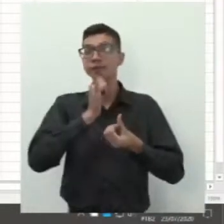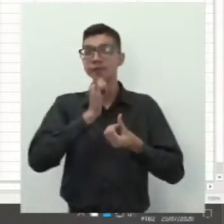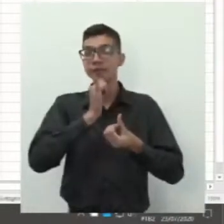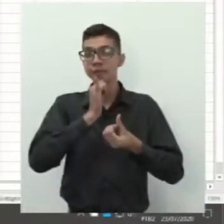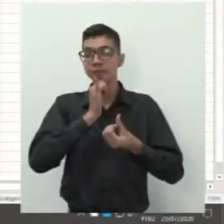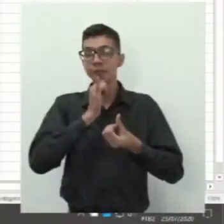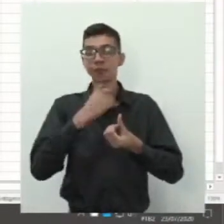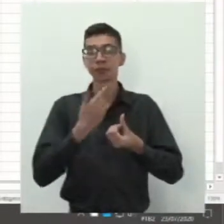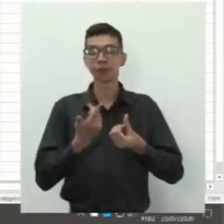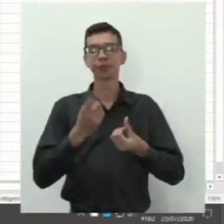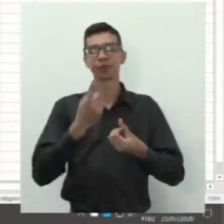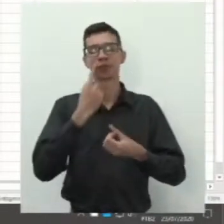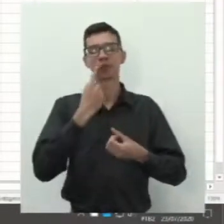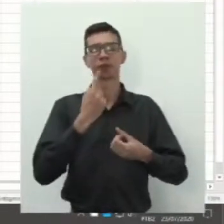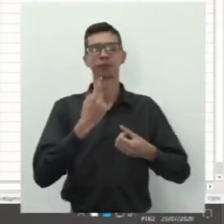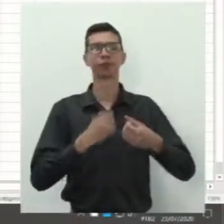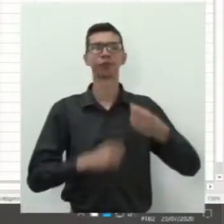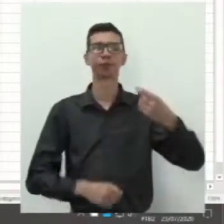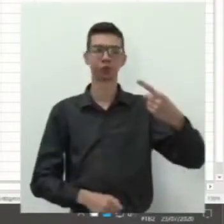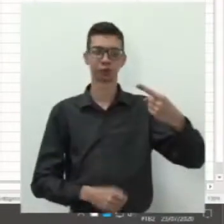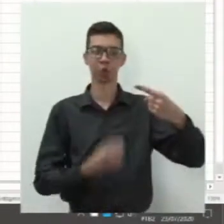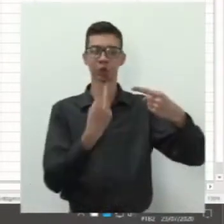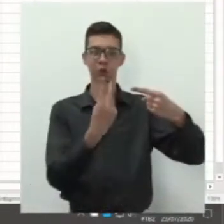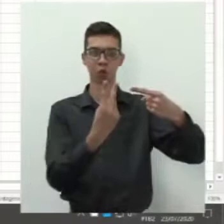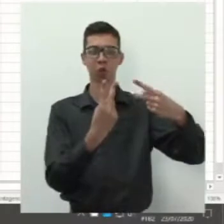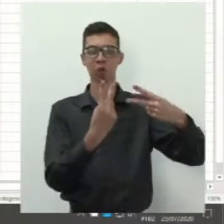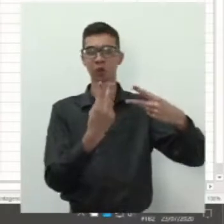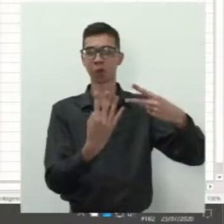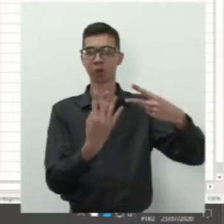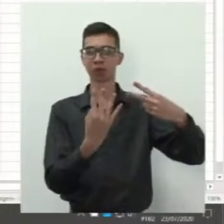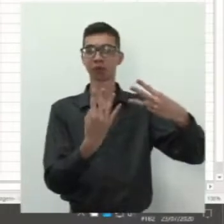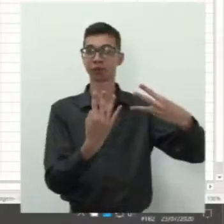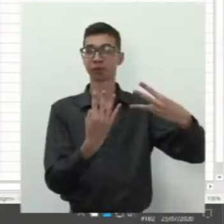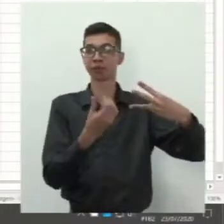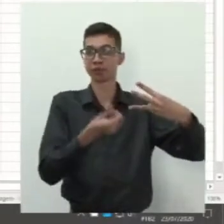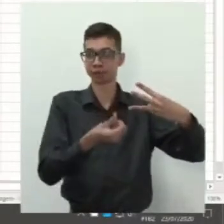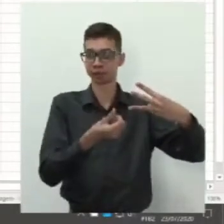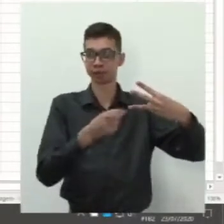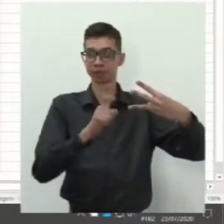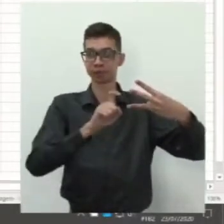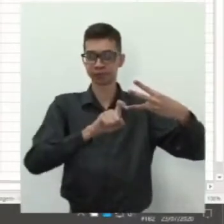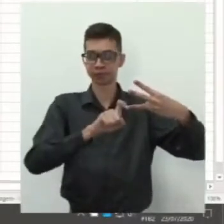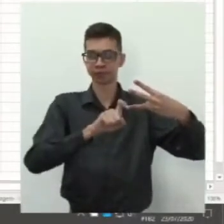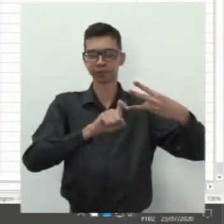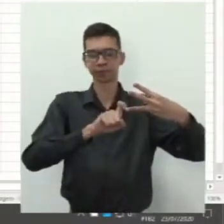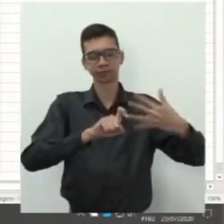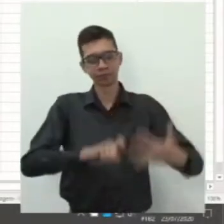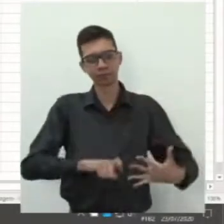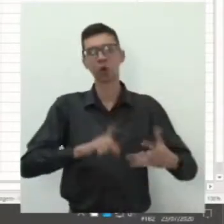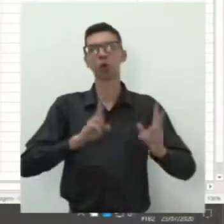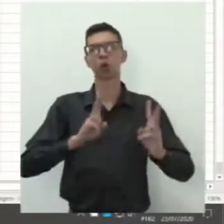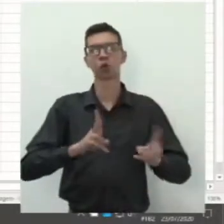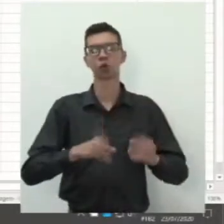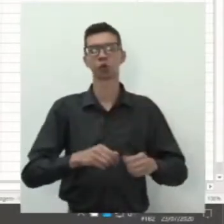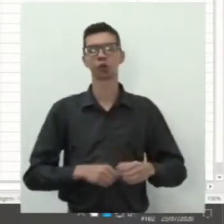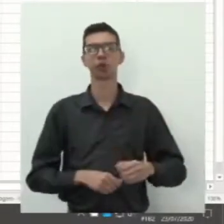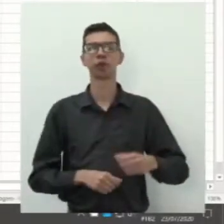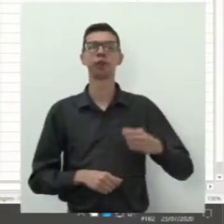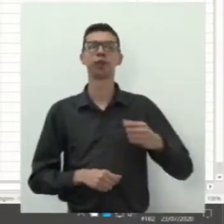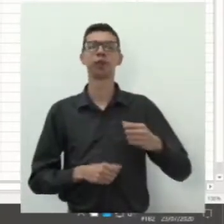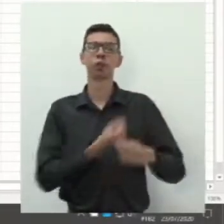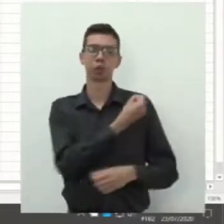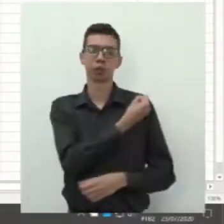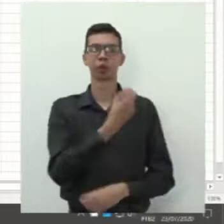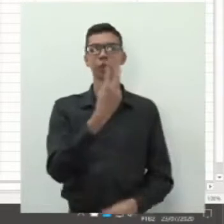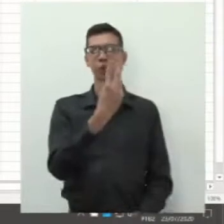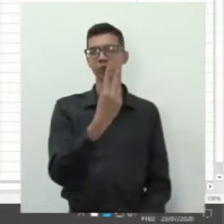Tá? Seleciono aqui e arrasto, ele vai continuar a sequência de 2 em 2. Se eu fizer de 3 em 3, de